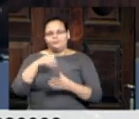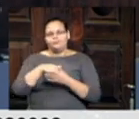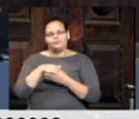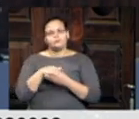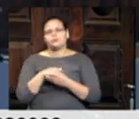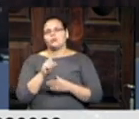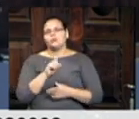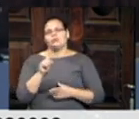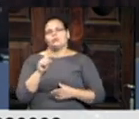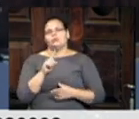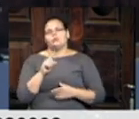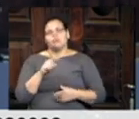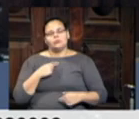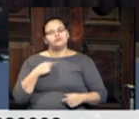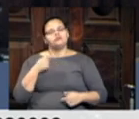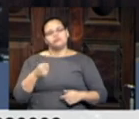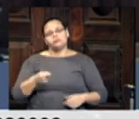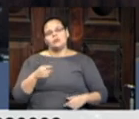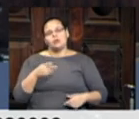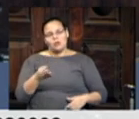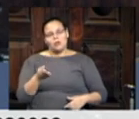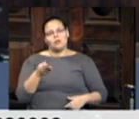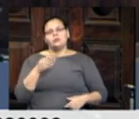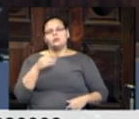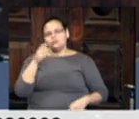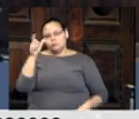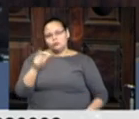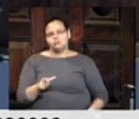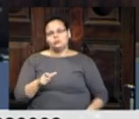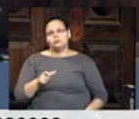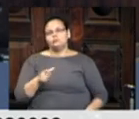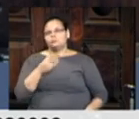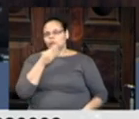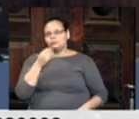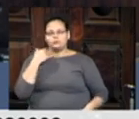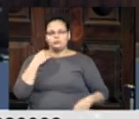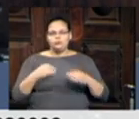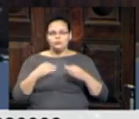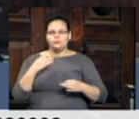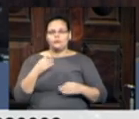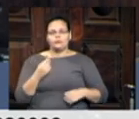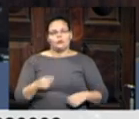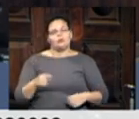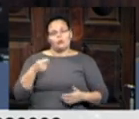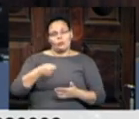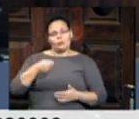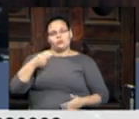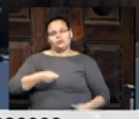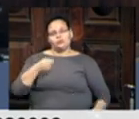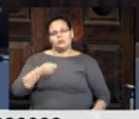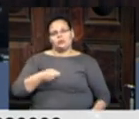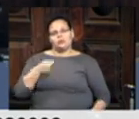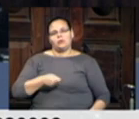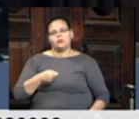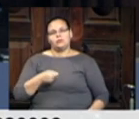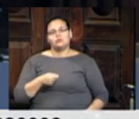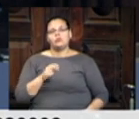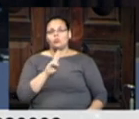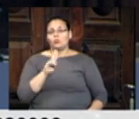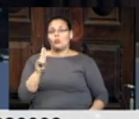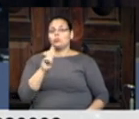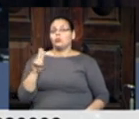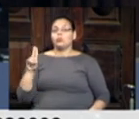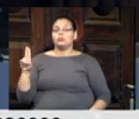não indagar este juiz, e diz ele que espera não ser obrigado a revelar